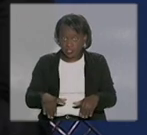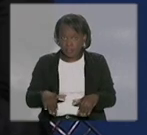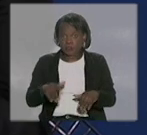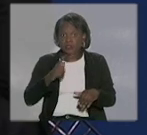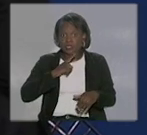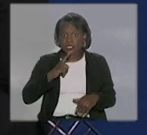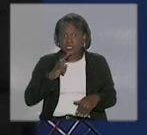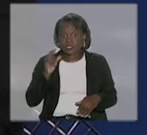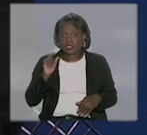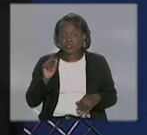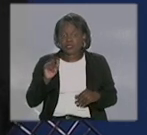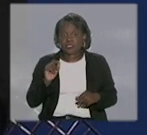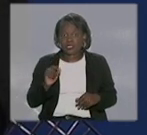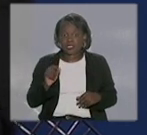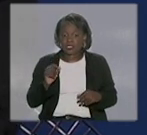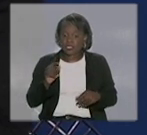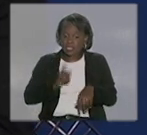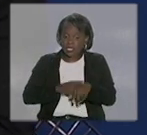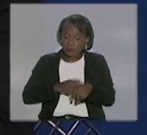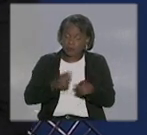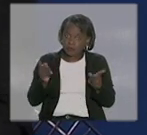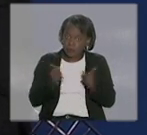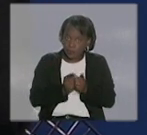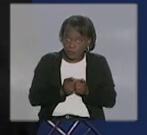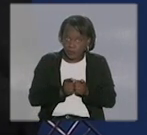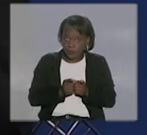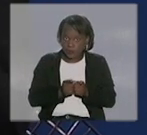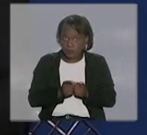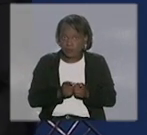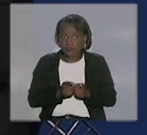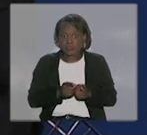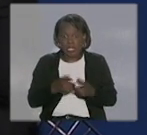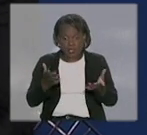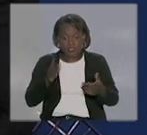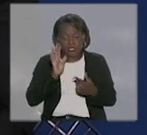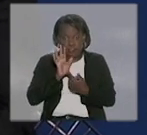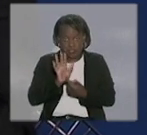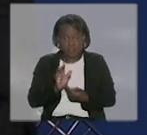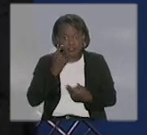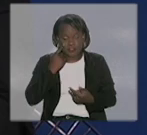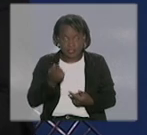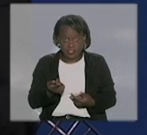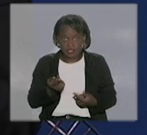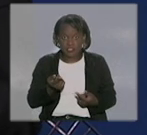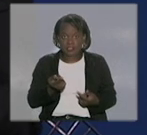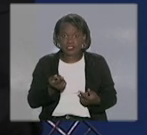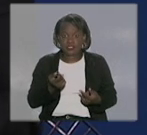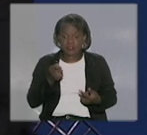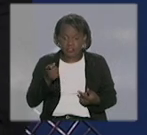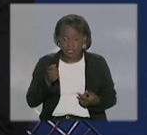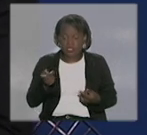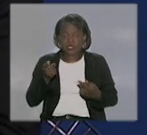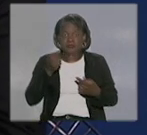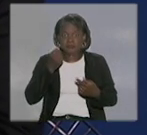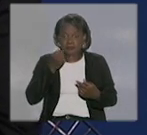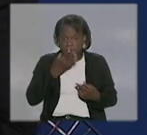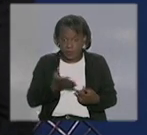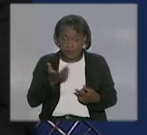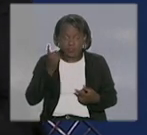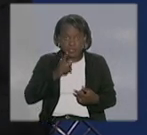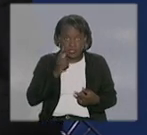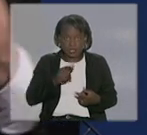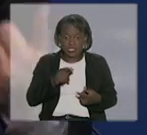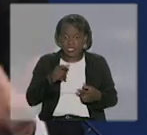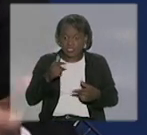compensação pode vir no curto prazo, né? Porque é o que a gente está mostrando agora. Se você lida bem com essas